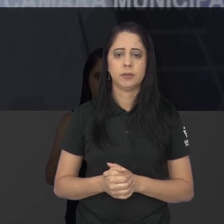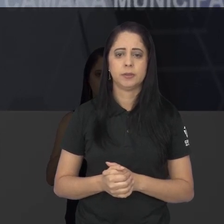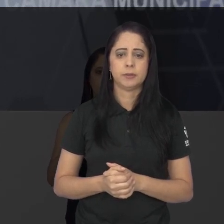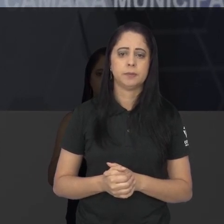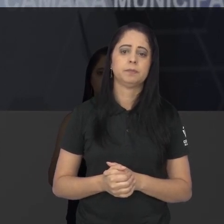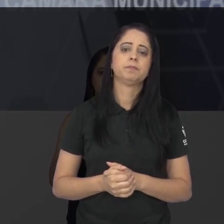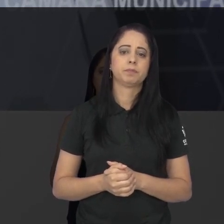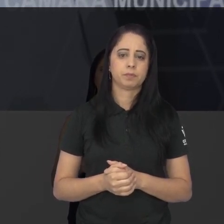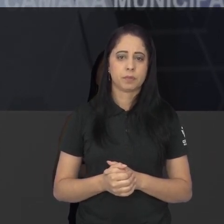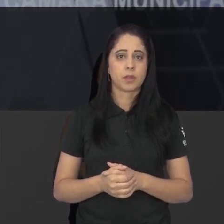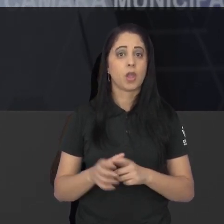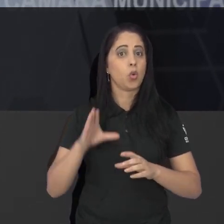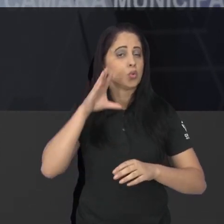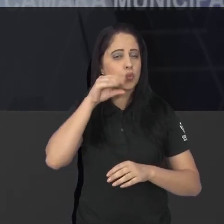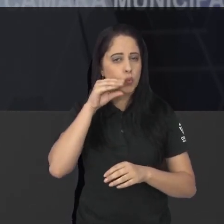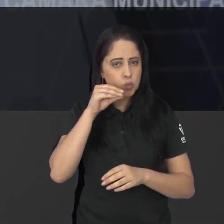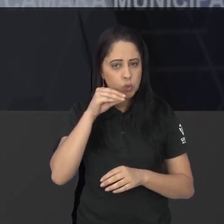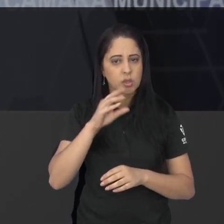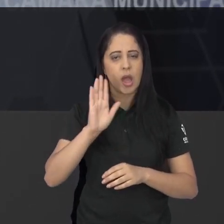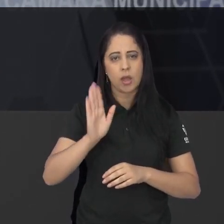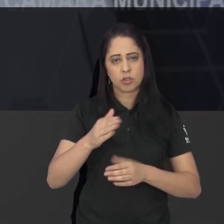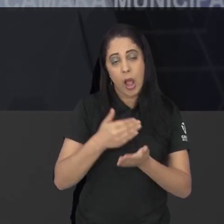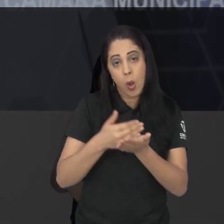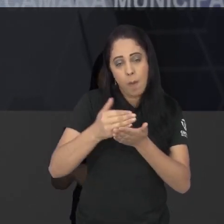nossos servidores, né,